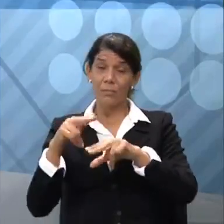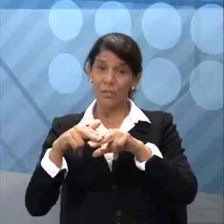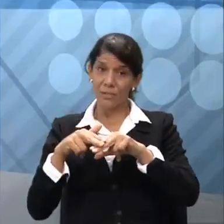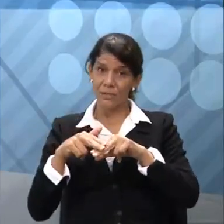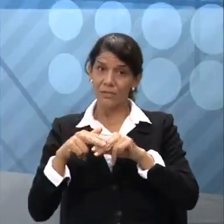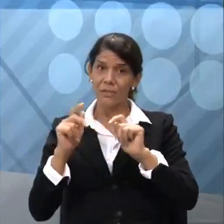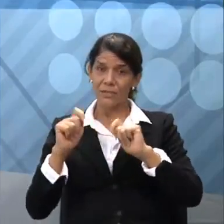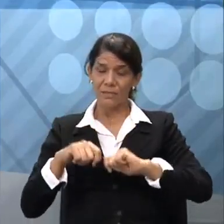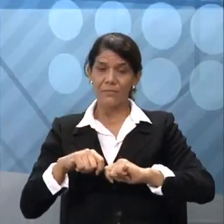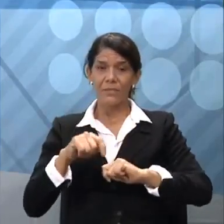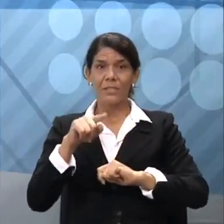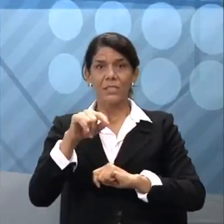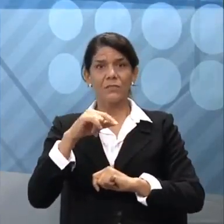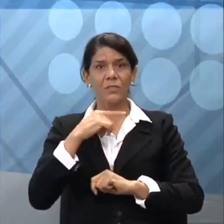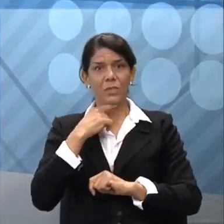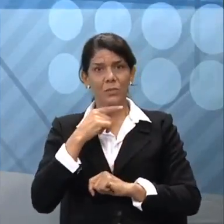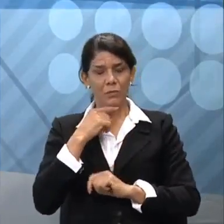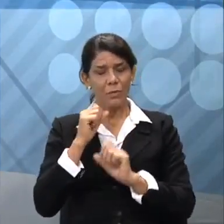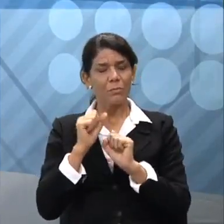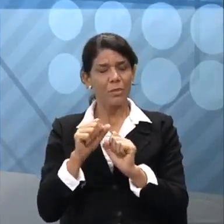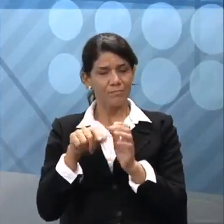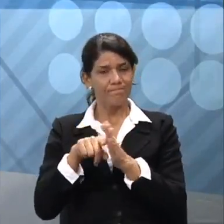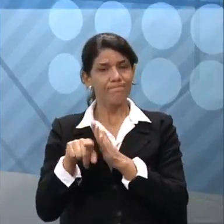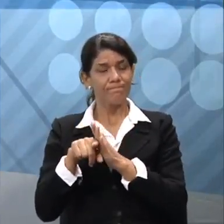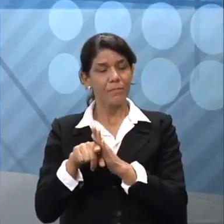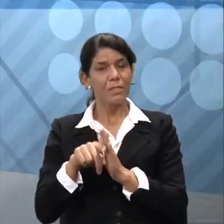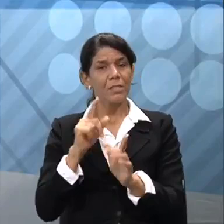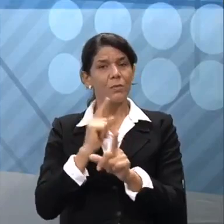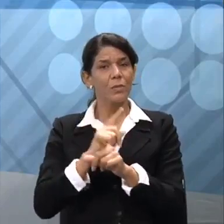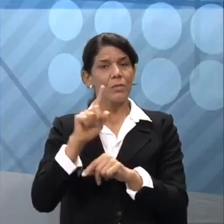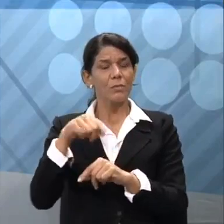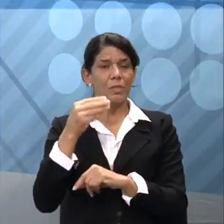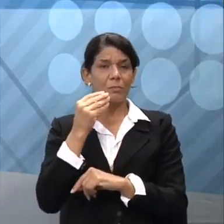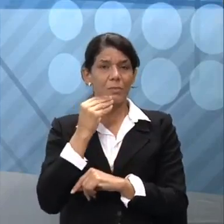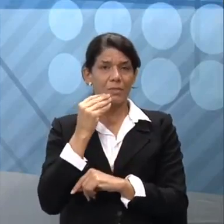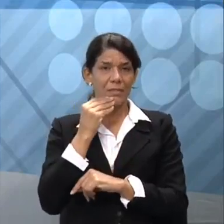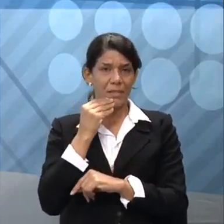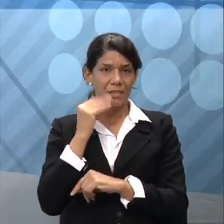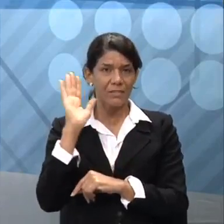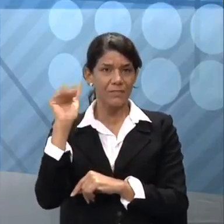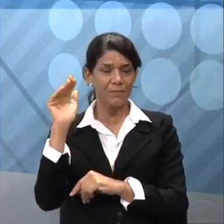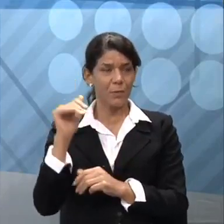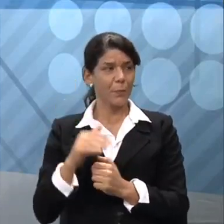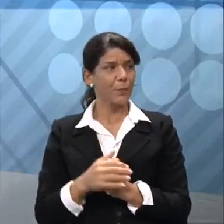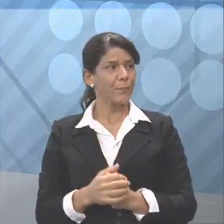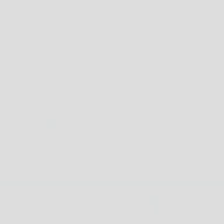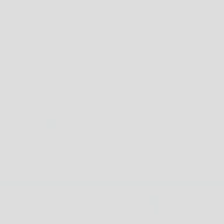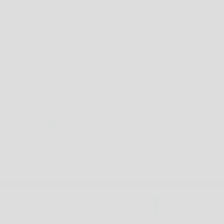possível tirar as suas dúvidas. Eu te vejo numa outra oportunidade. Até lá!